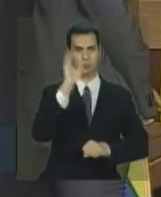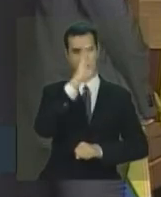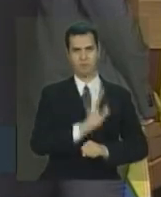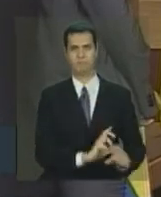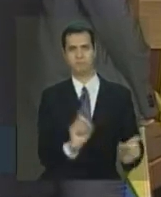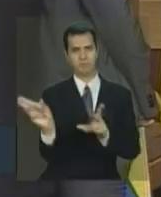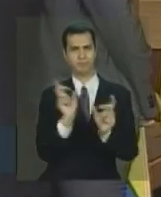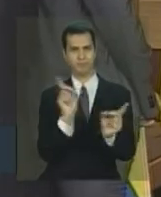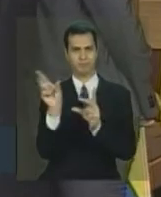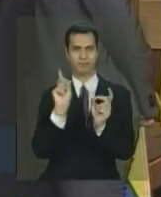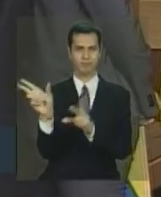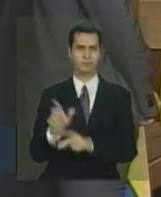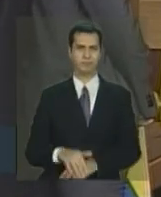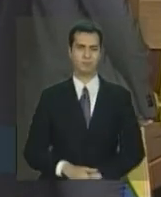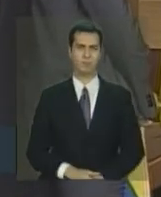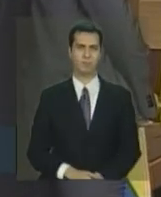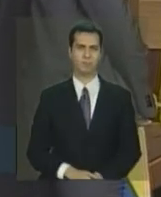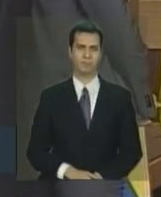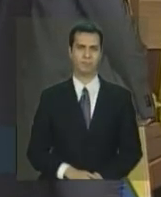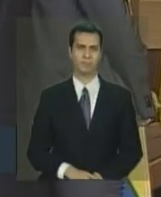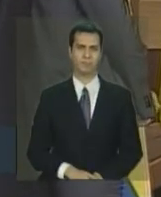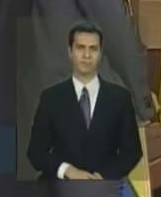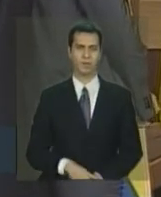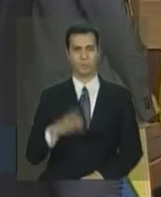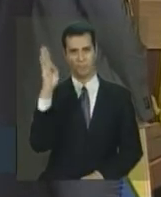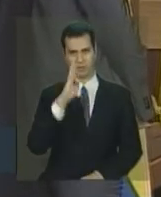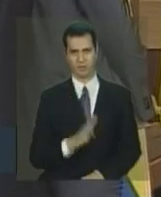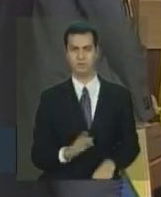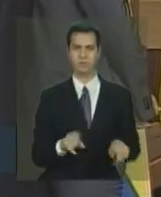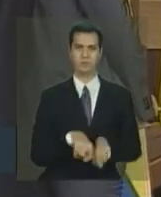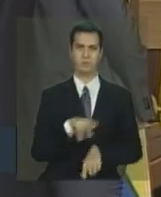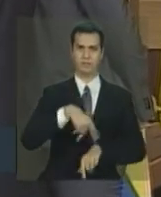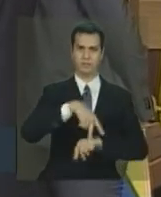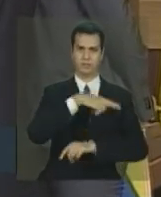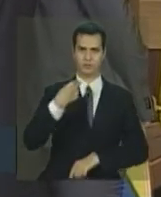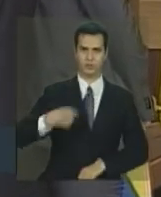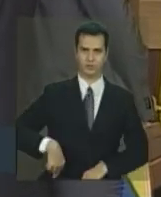Brasil. As relações comerciais Brasil e China entre